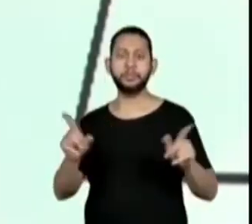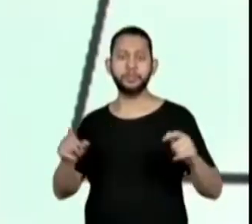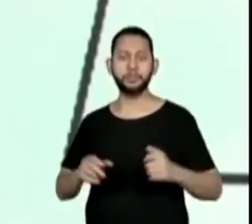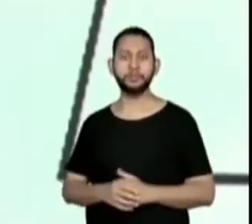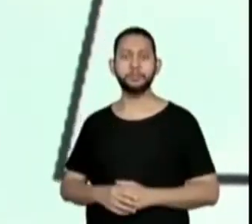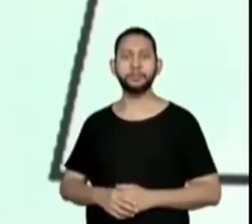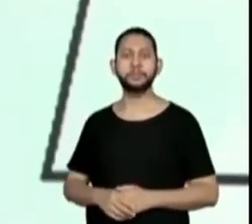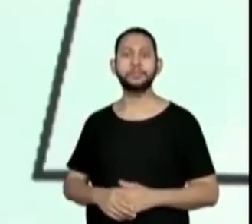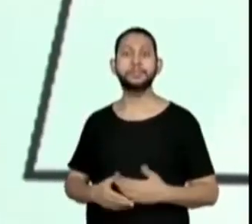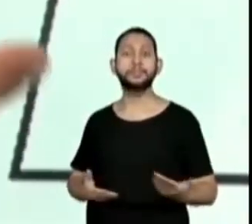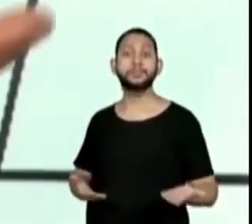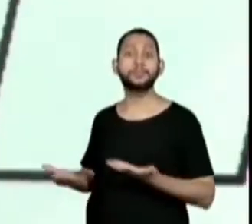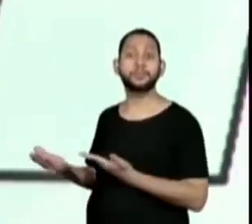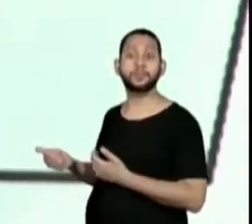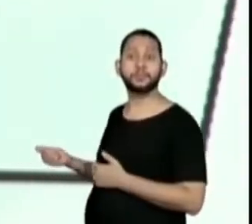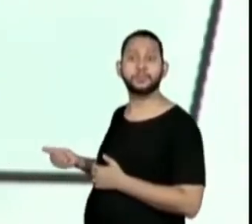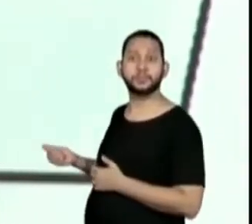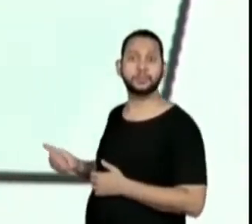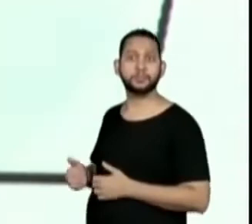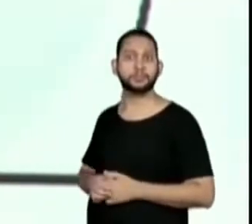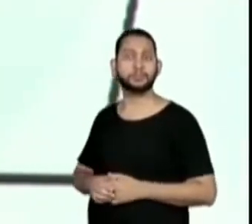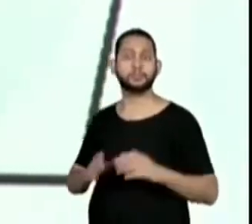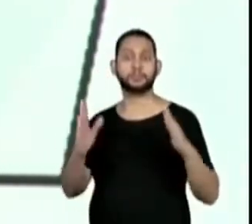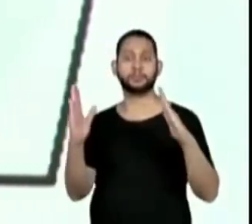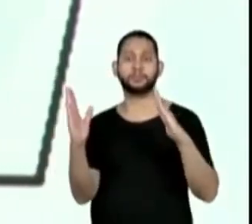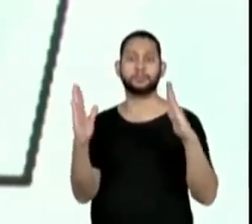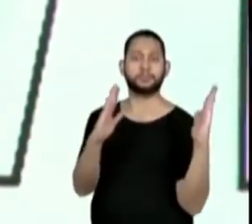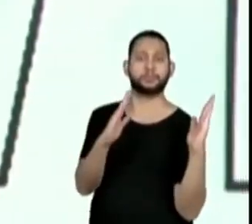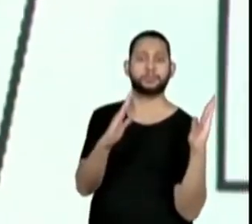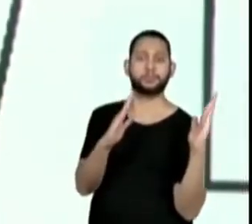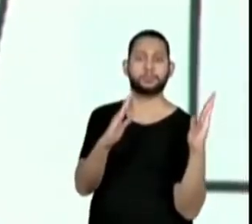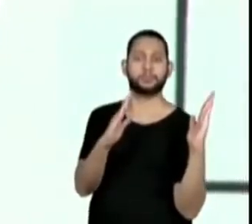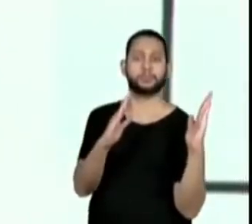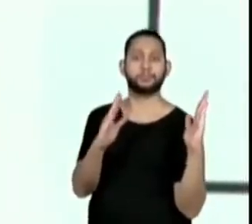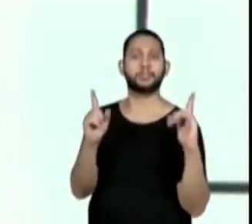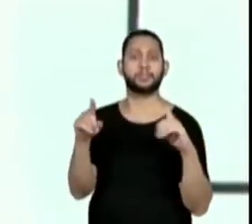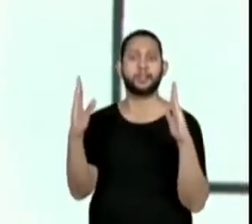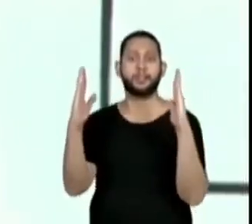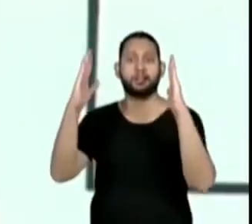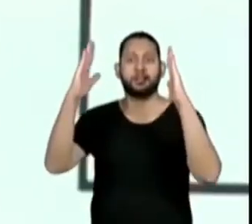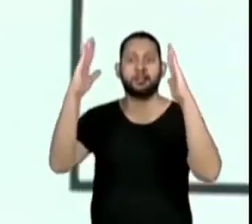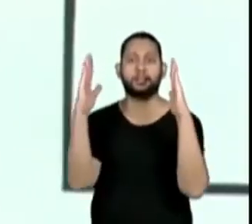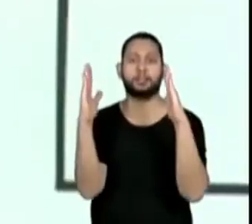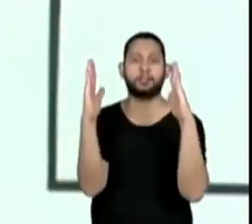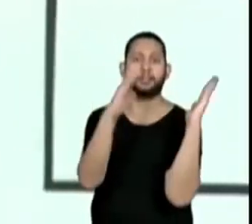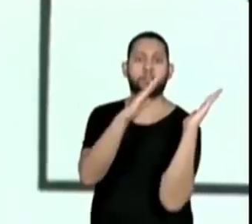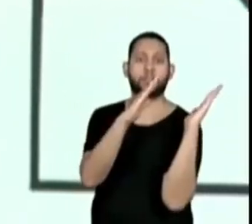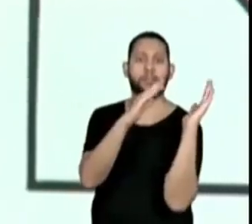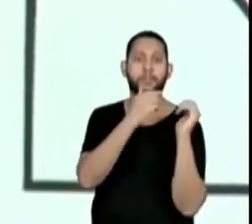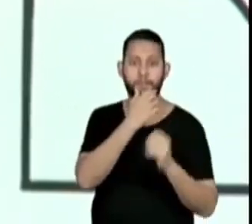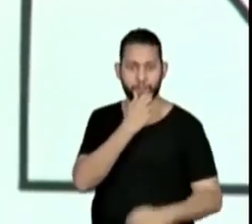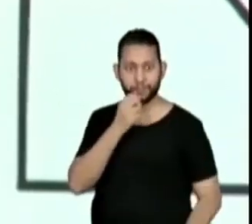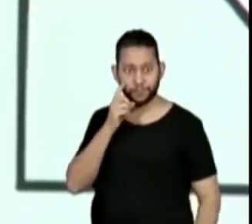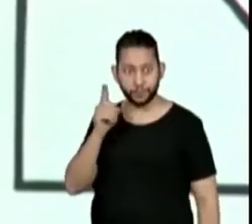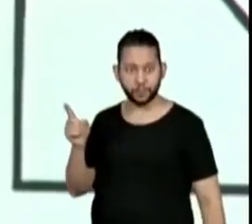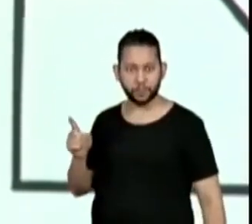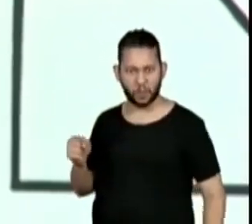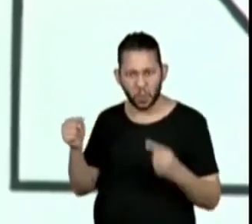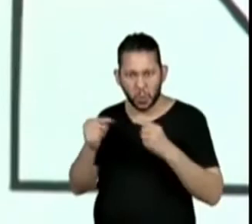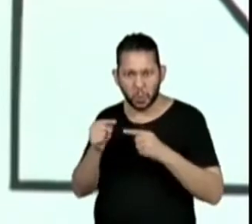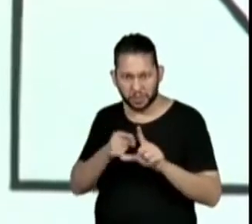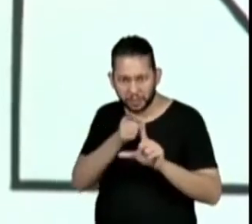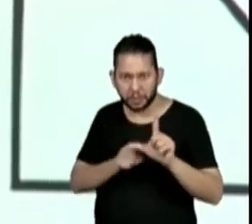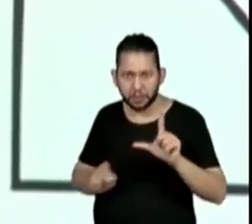lado aqui. Essa forma tinha um nome, mas eu não me lembro agora, mas não é o foco da atividade. Essa forma do lado, ó, turma. Tá reto isso